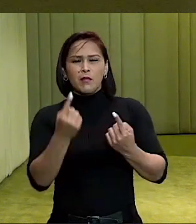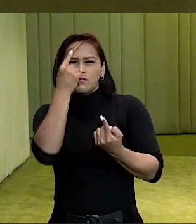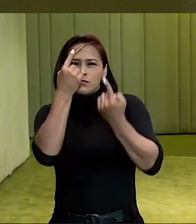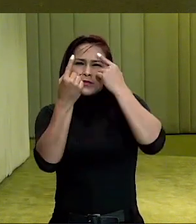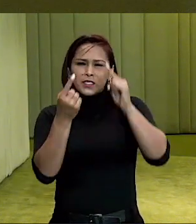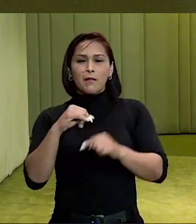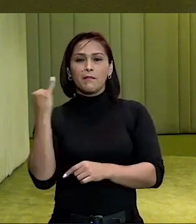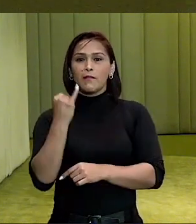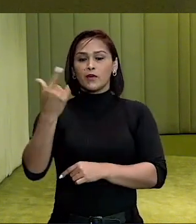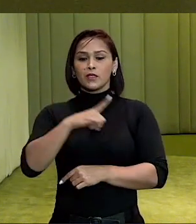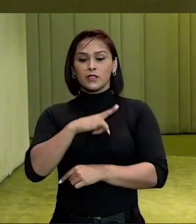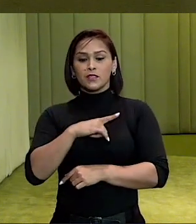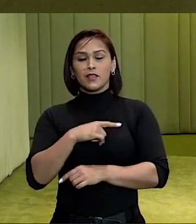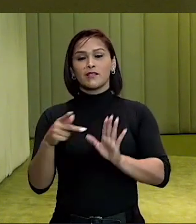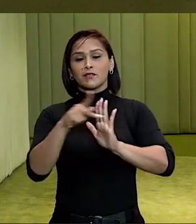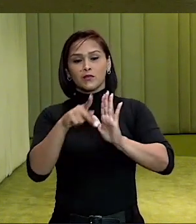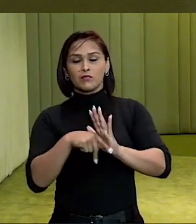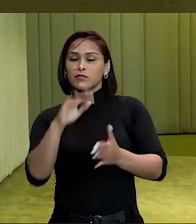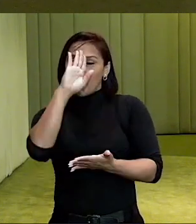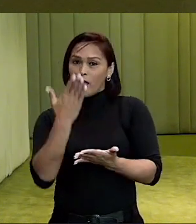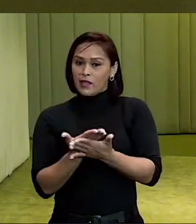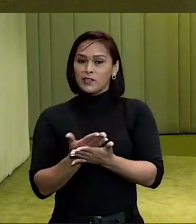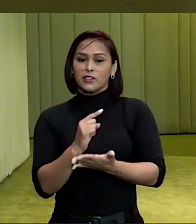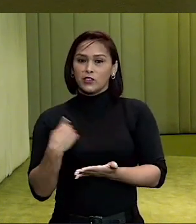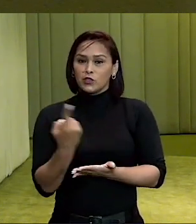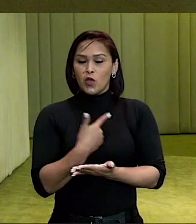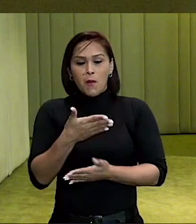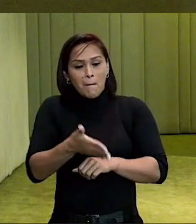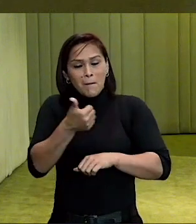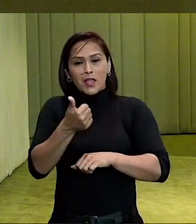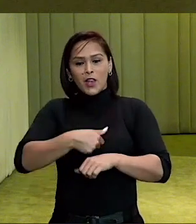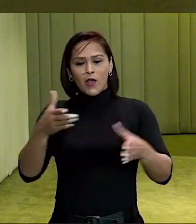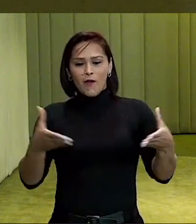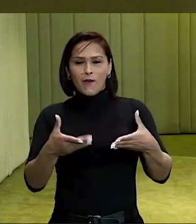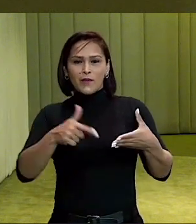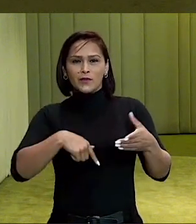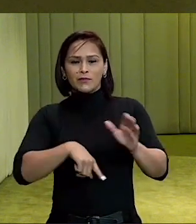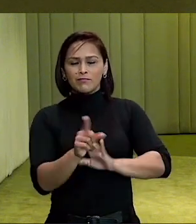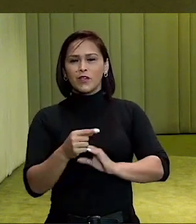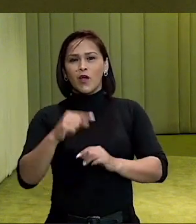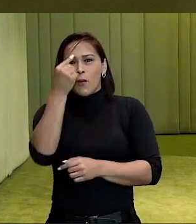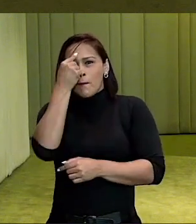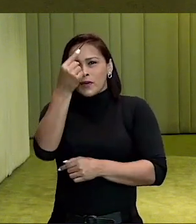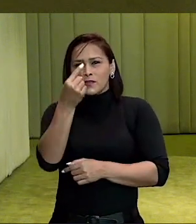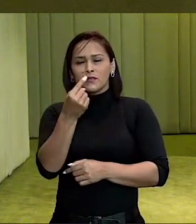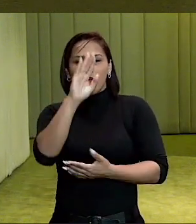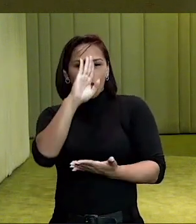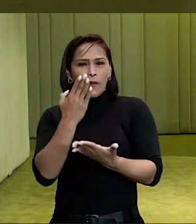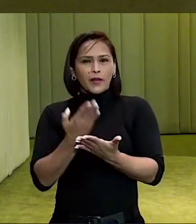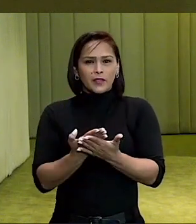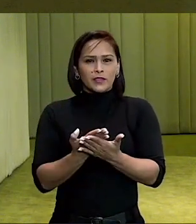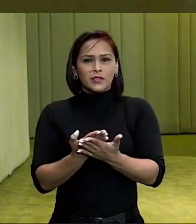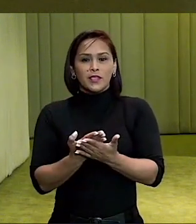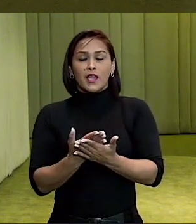tamanha importância, tenho clareza de que estamos no melhor lugar. O discernimento, a perspicácia e